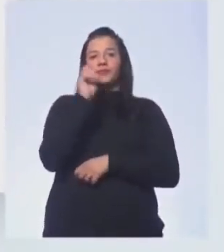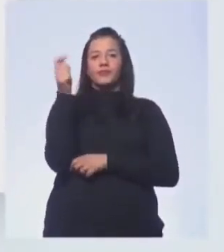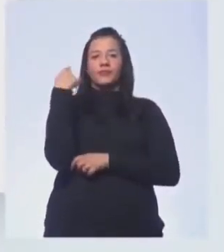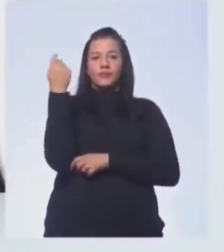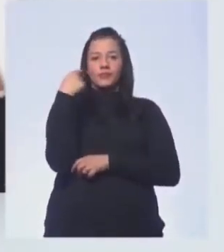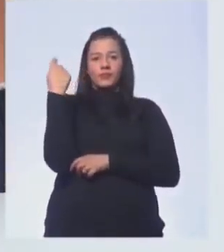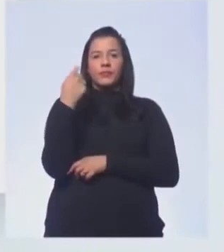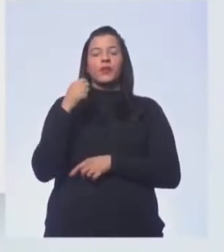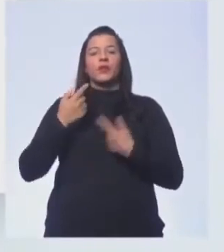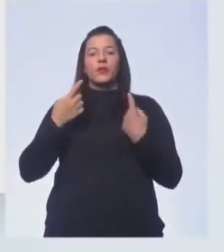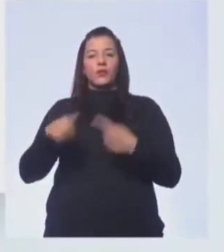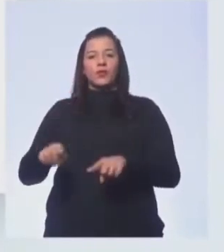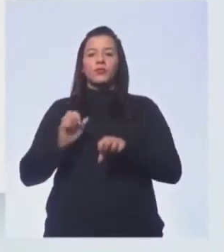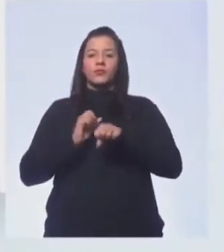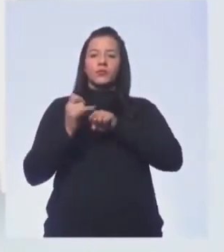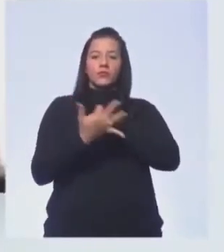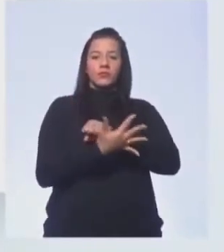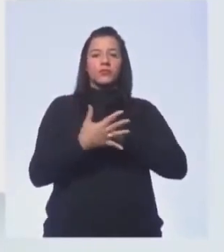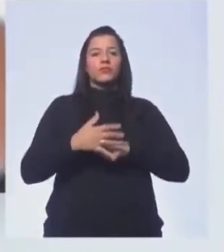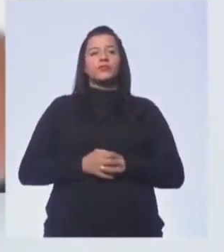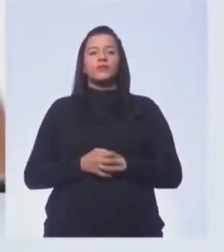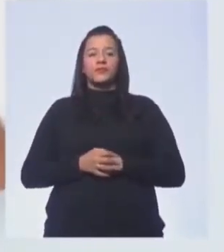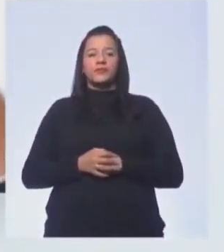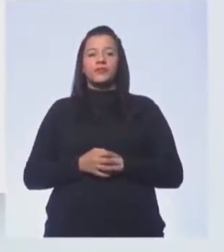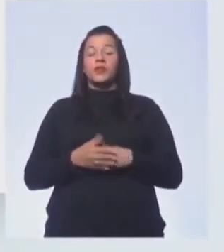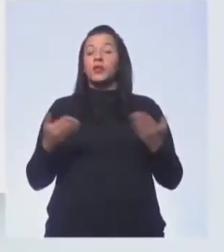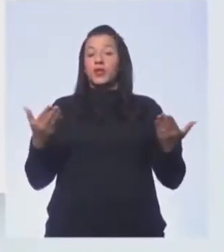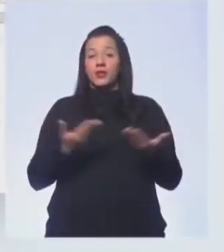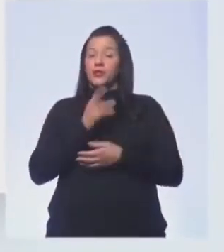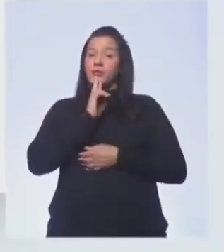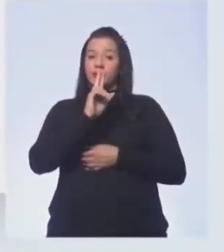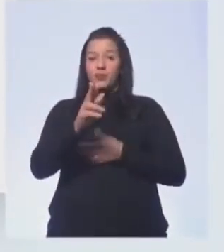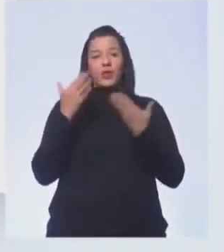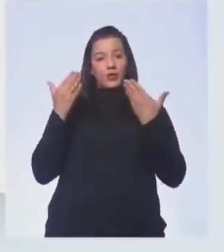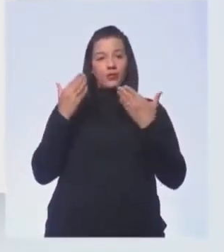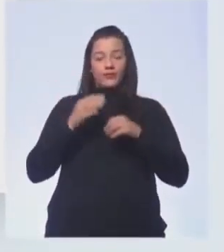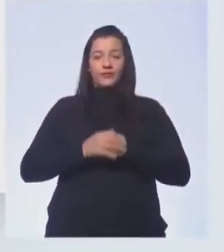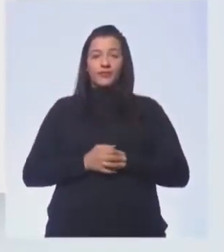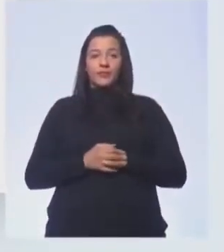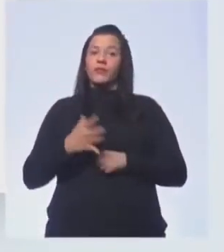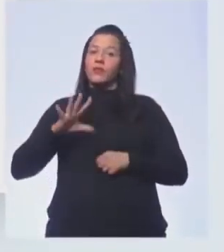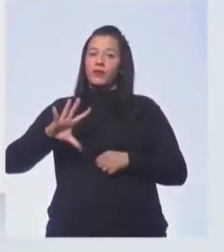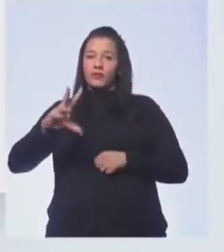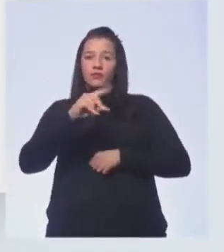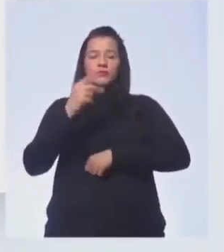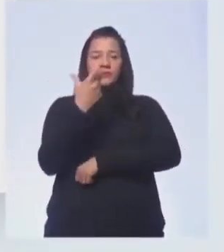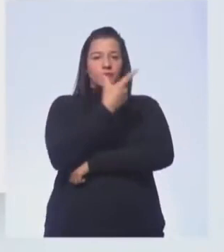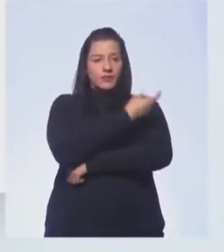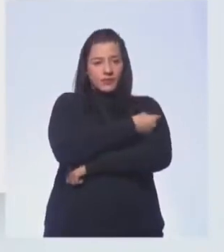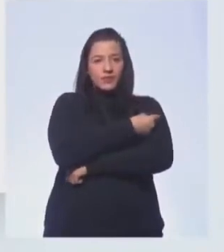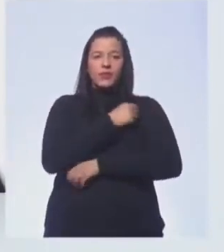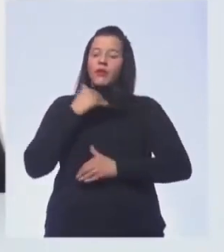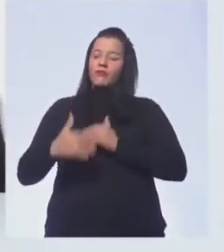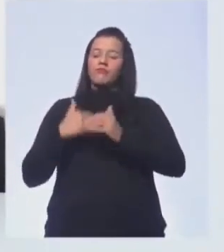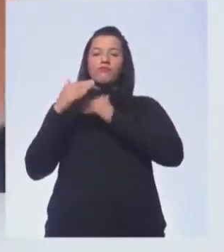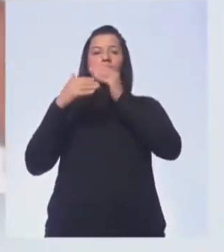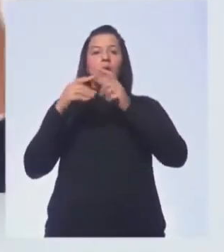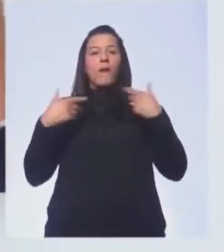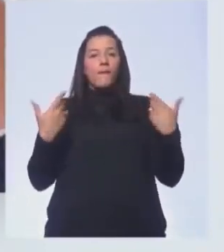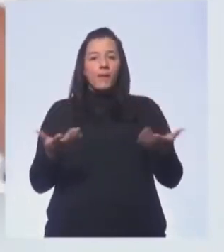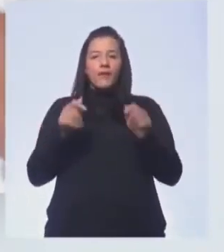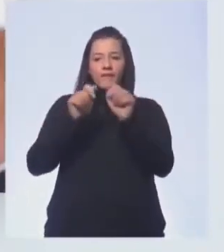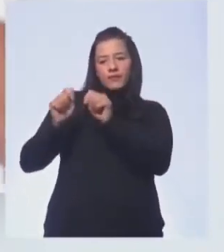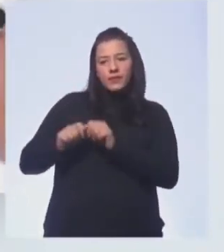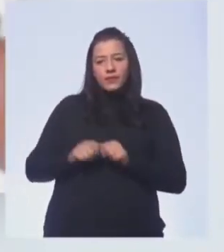Análise Covid e do Pint of Science Porto Alegre, e vou responder essa dúvida. As vacinas foram e são desenvolvidas com base